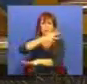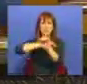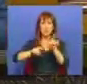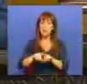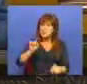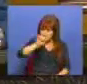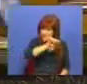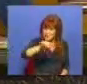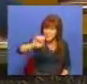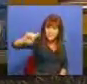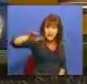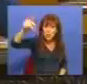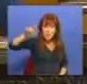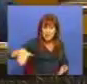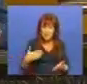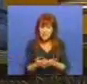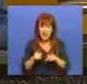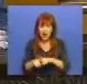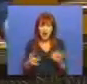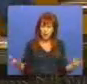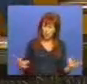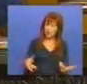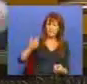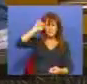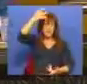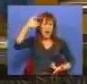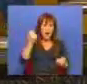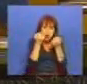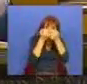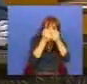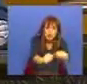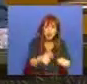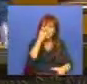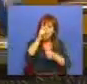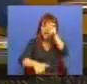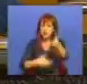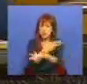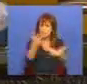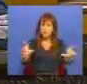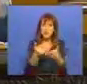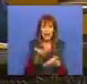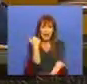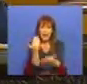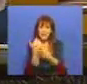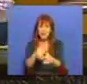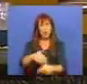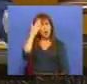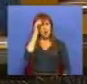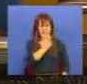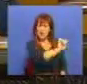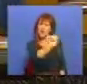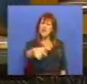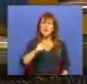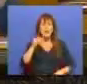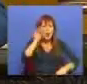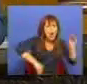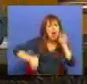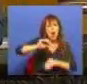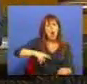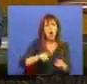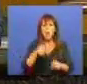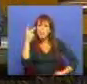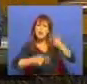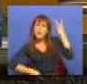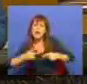os primeiros a colocarem-no em causa, escondendo-o dos cidadãos e retirando-lhes a capacidade de escrutinar as